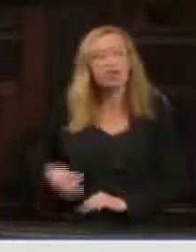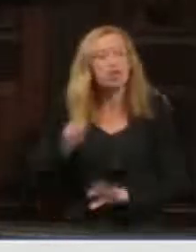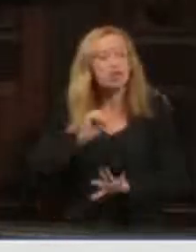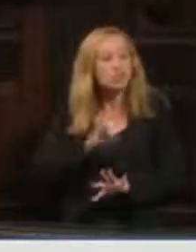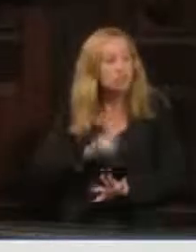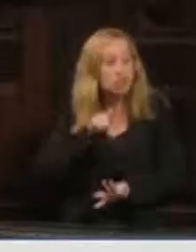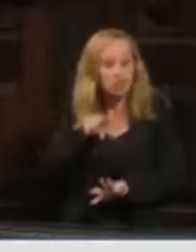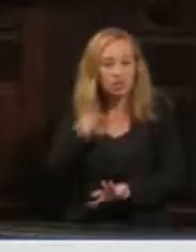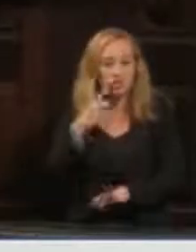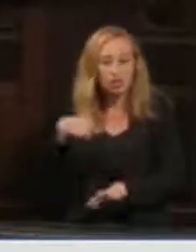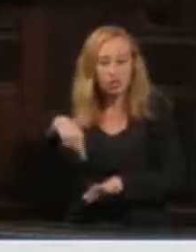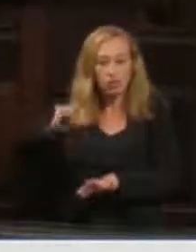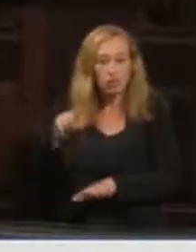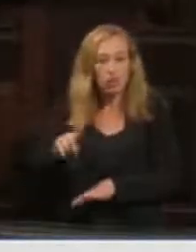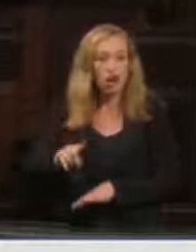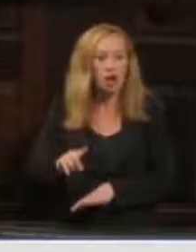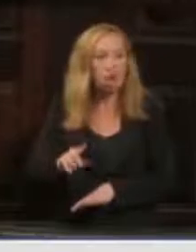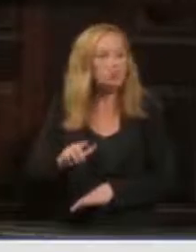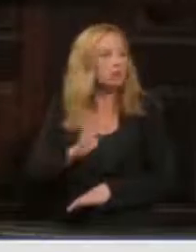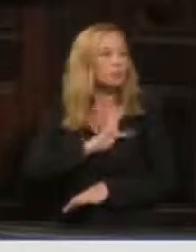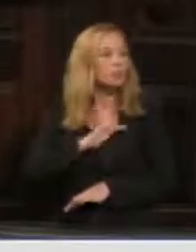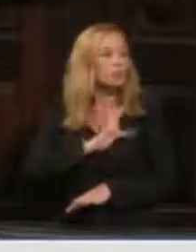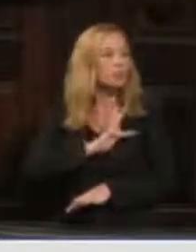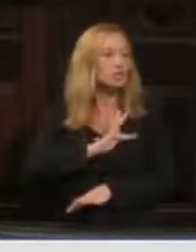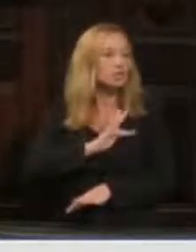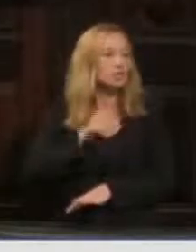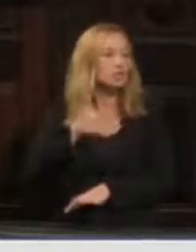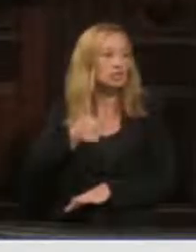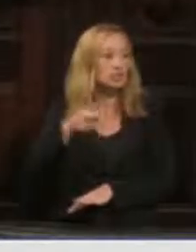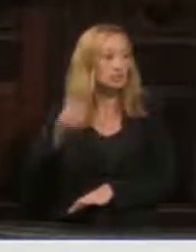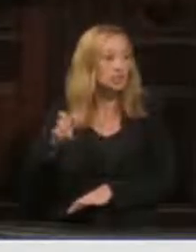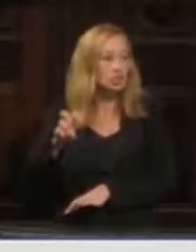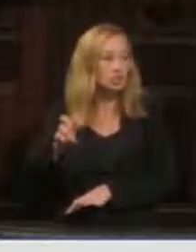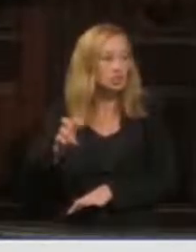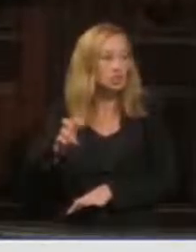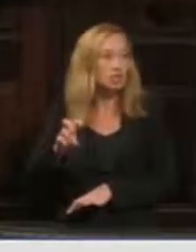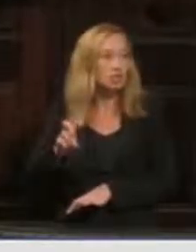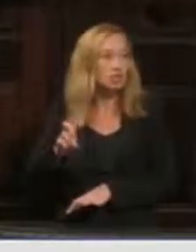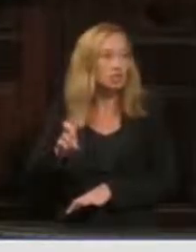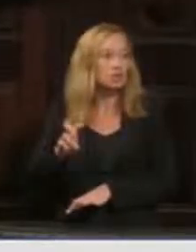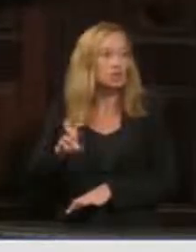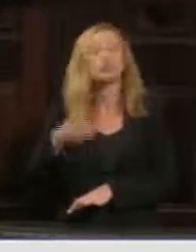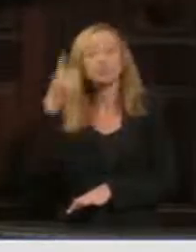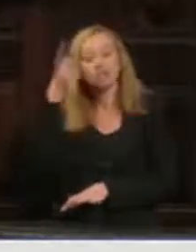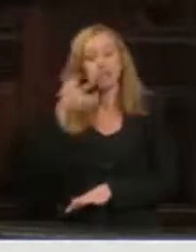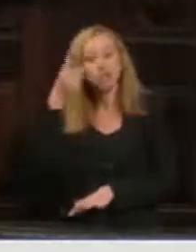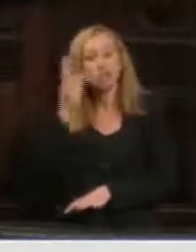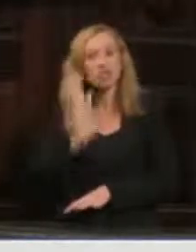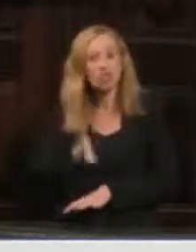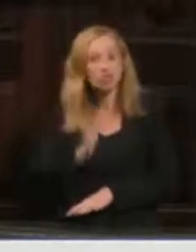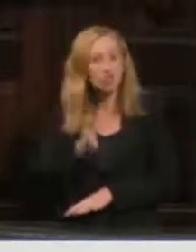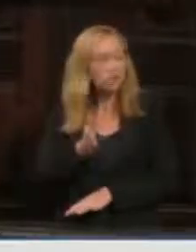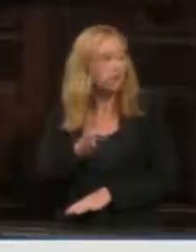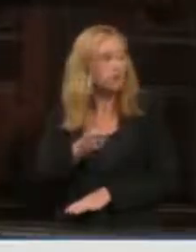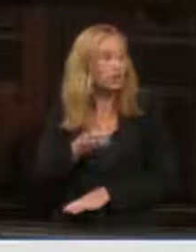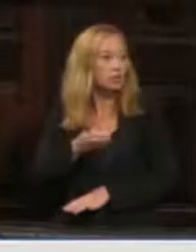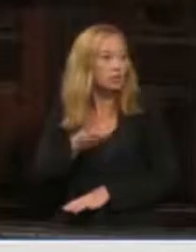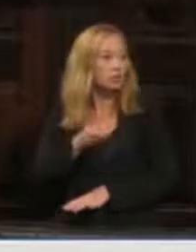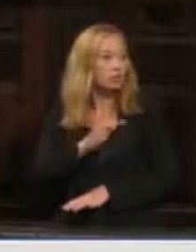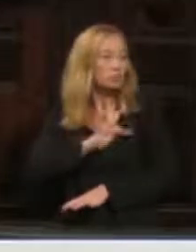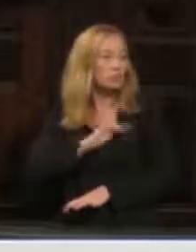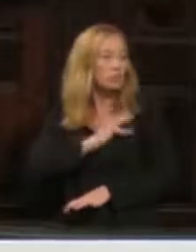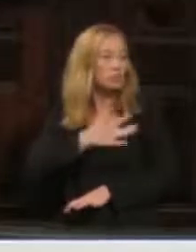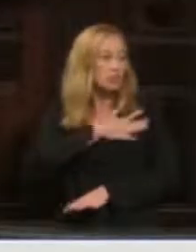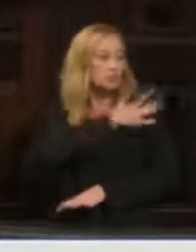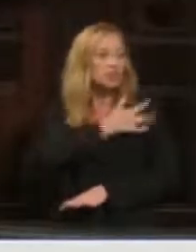no 15º, os deputados que são policiais, principalmente policiais militares, se vocês forem no 15º,